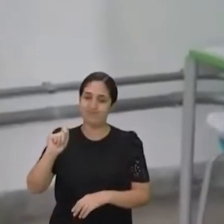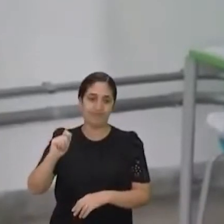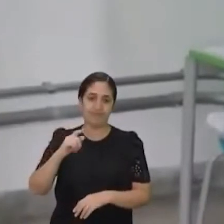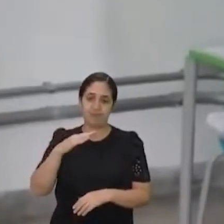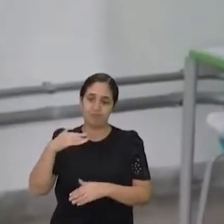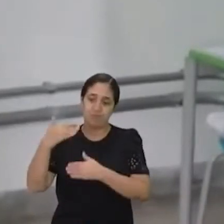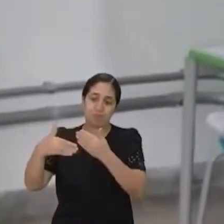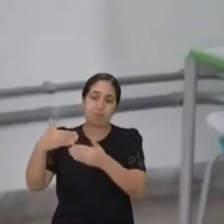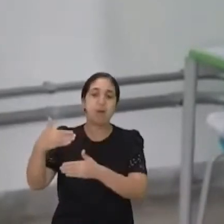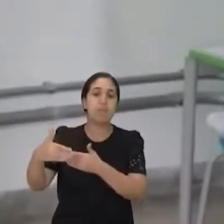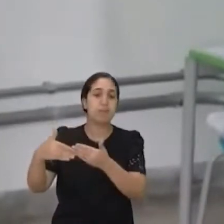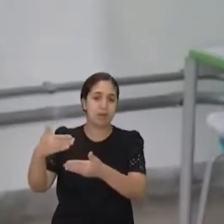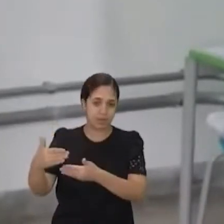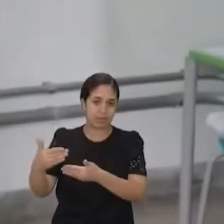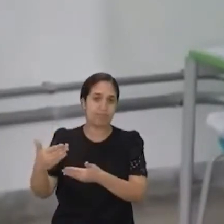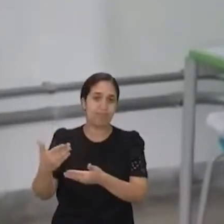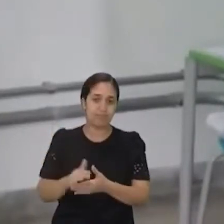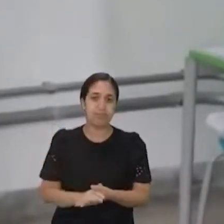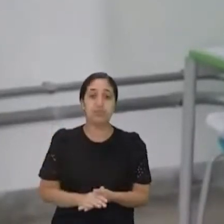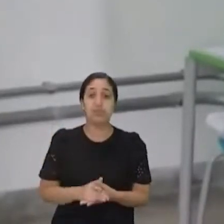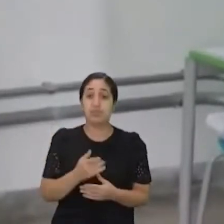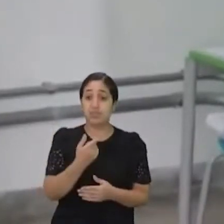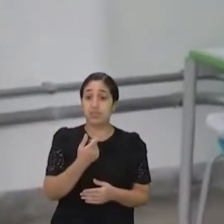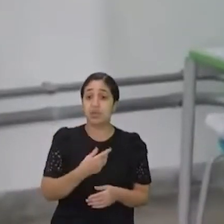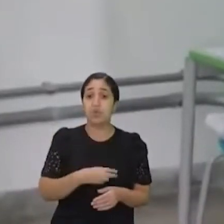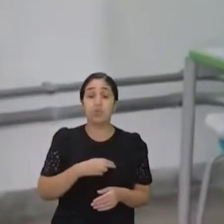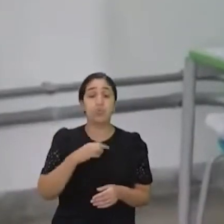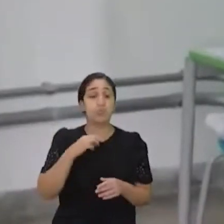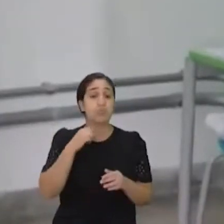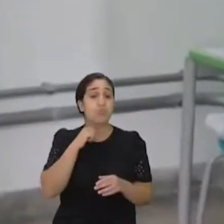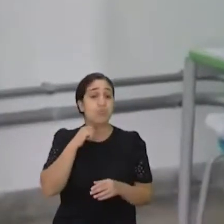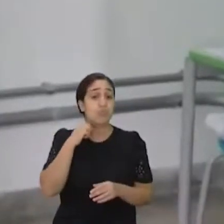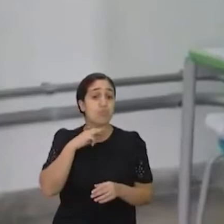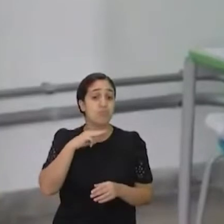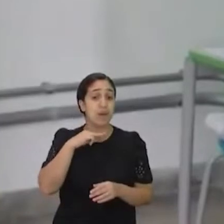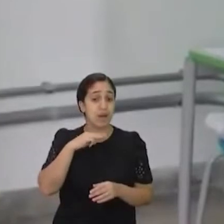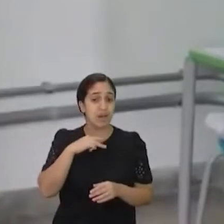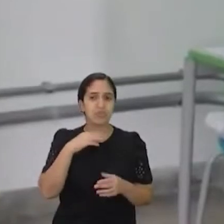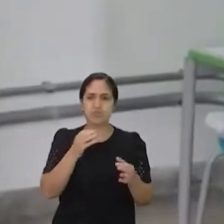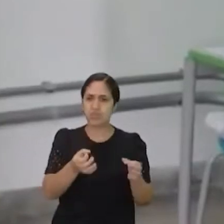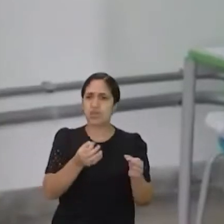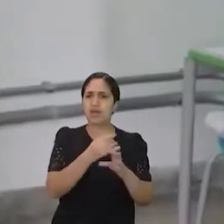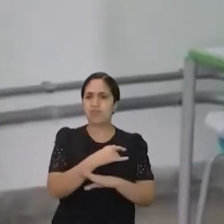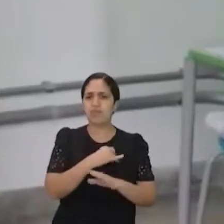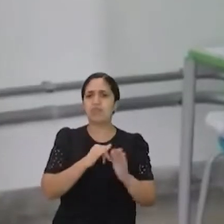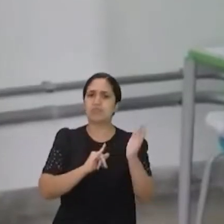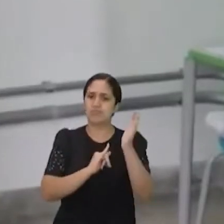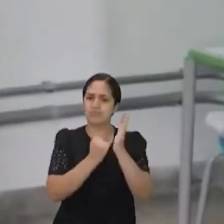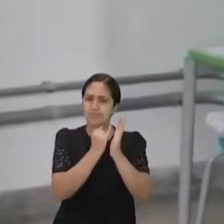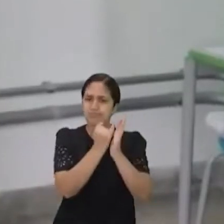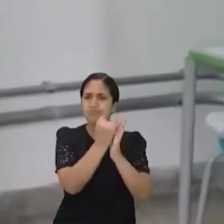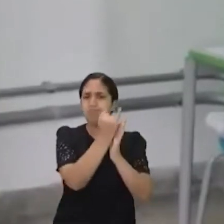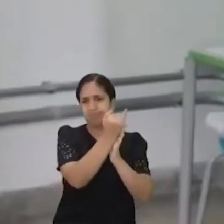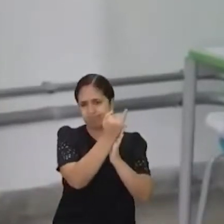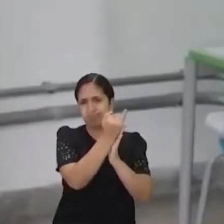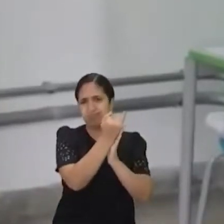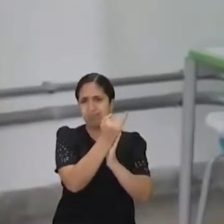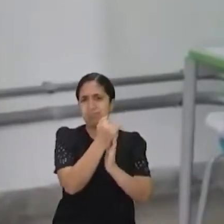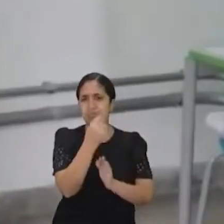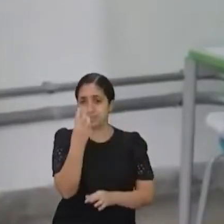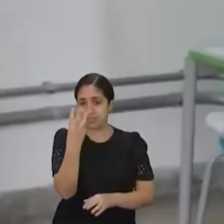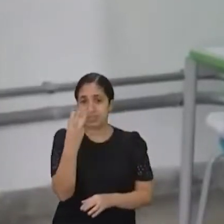agora nos próximos dias de maio. Então, o terceiro mês do ano a gente já fechou com o IPCA com uma inflação de um pouco mais